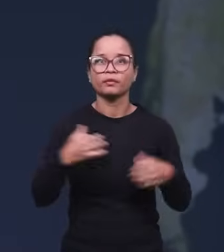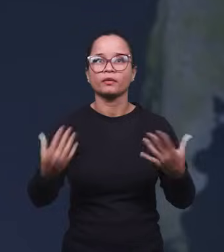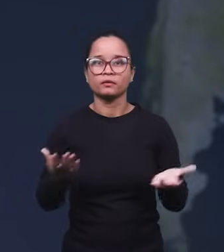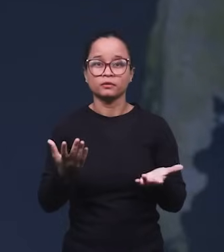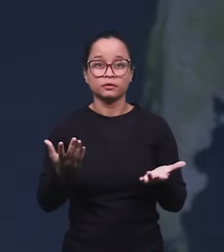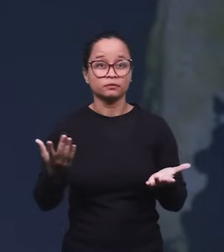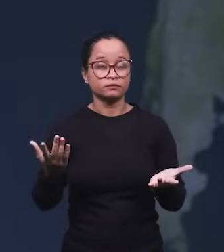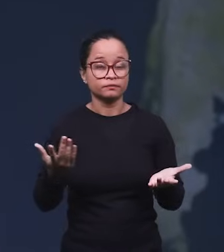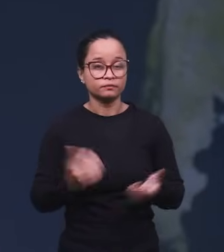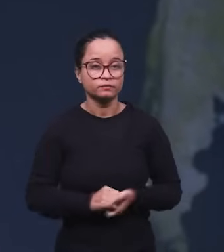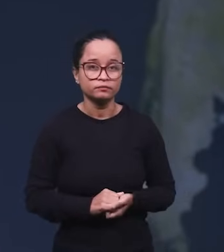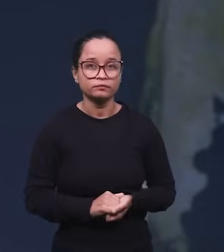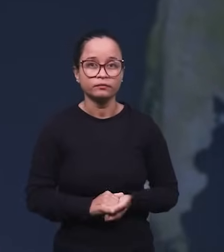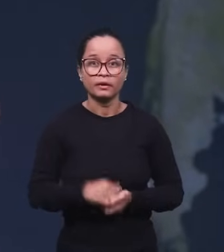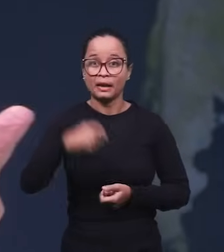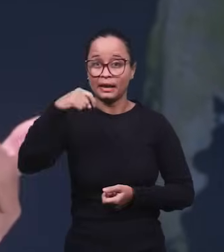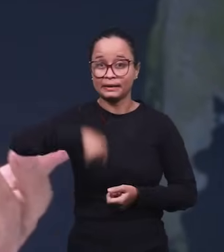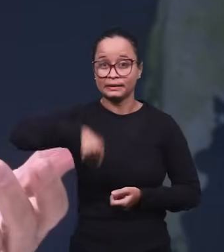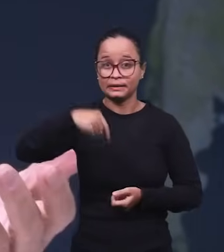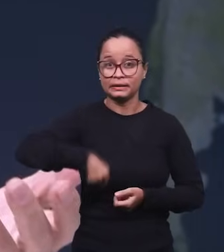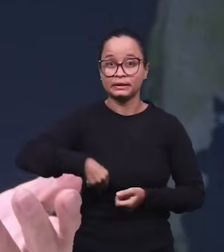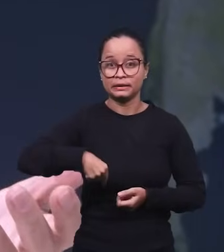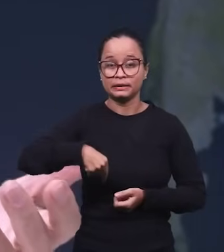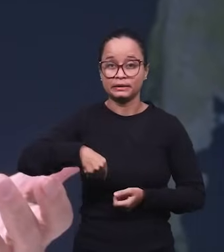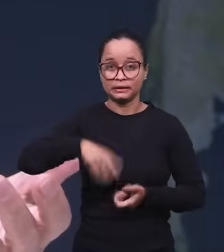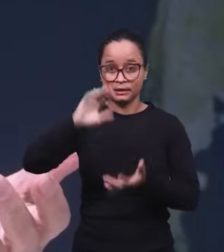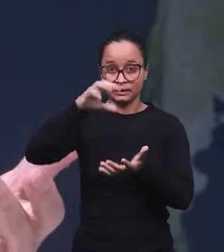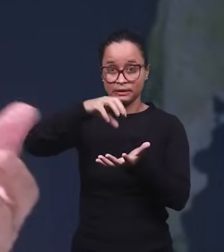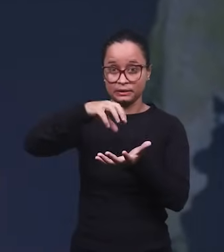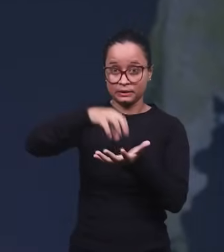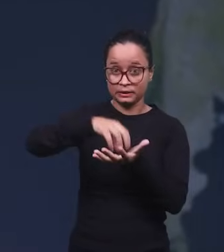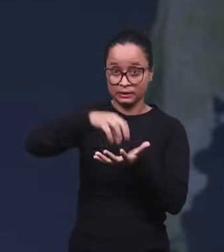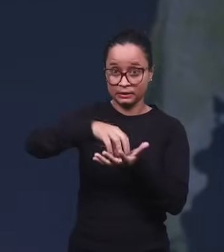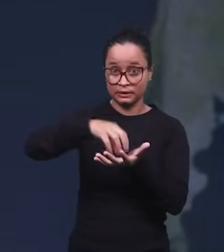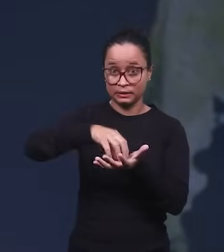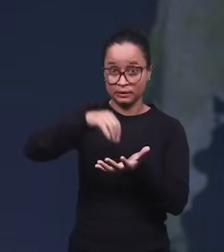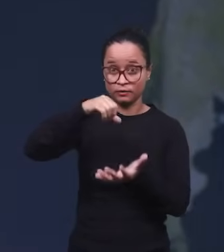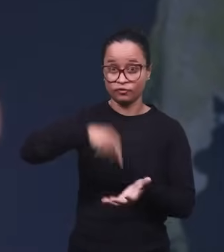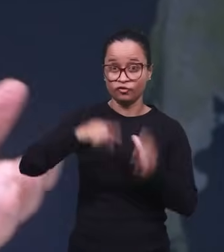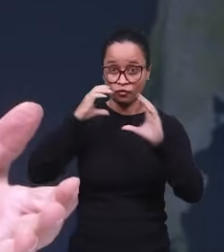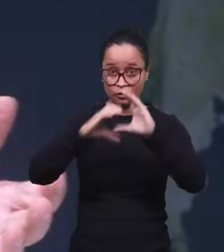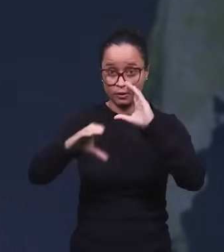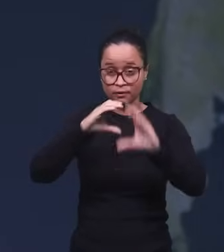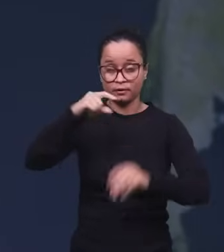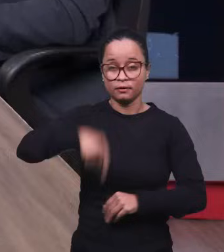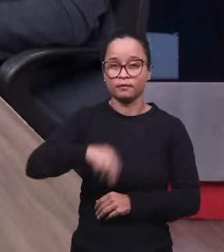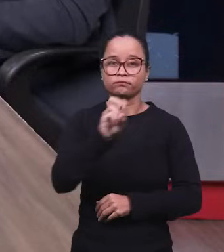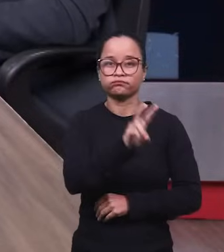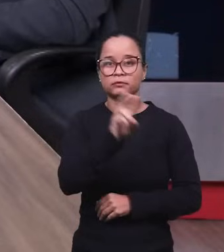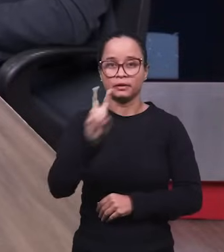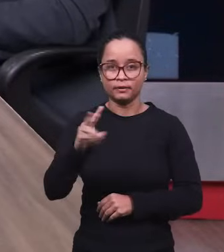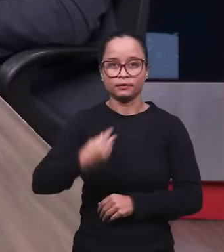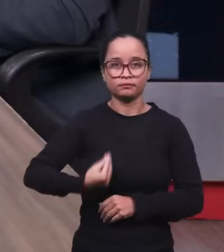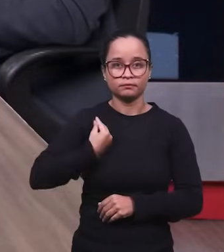acontece? Isso é o seguinte, aqui na Central de Comunicações, aqui em Vila Velha, onde nós estamos,